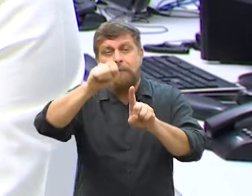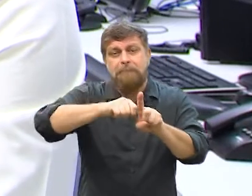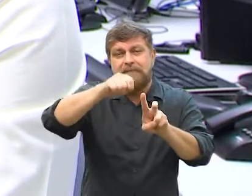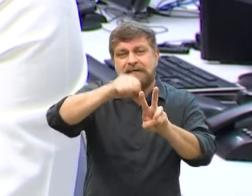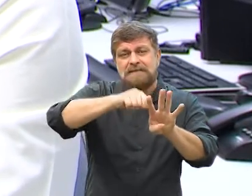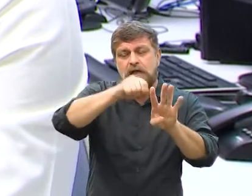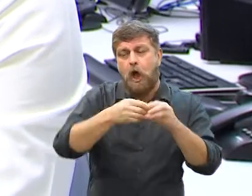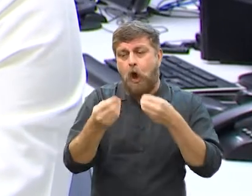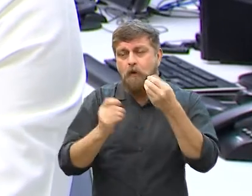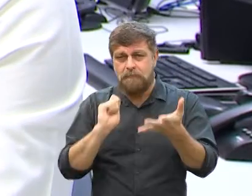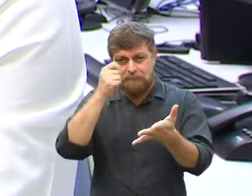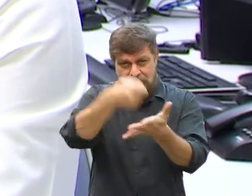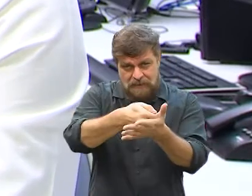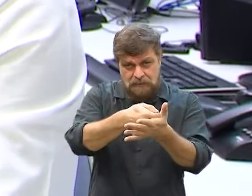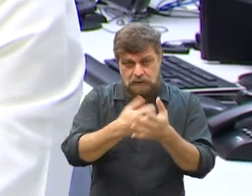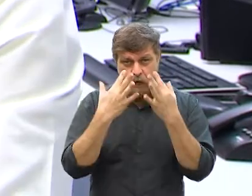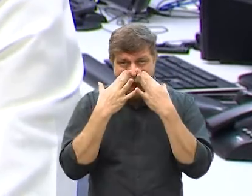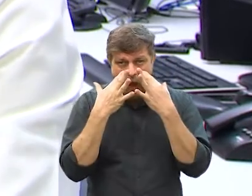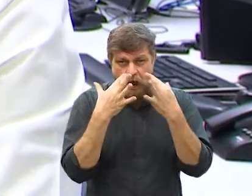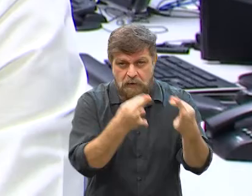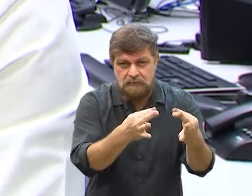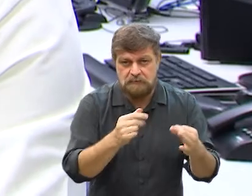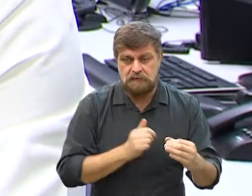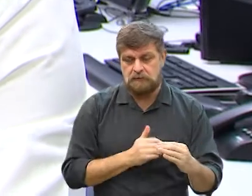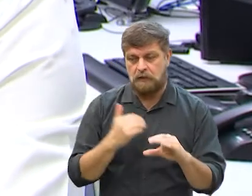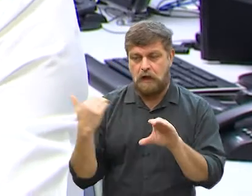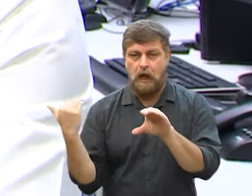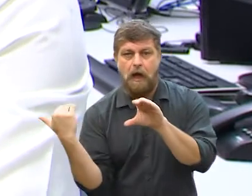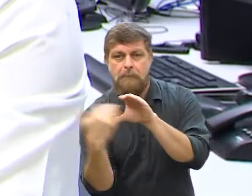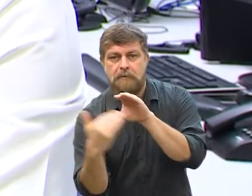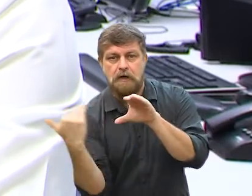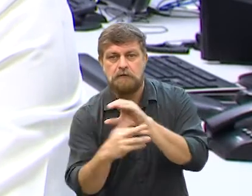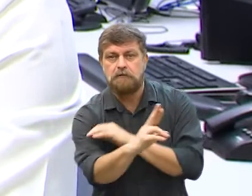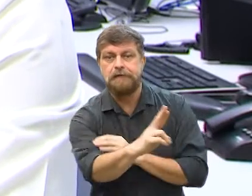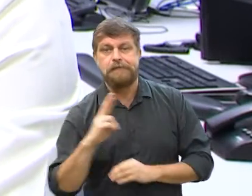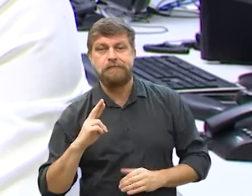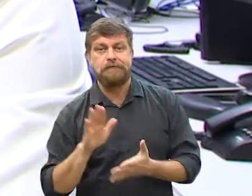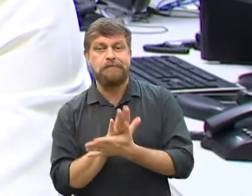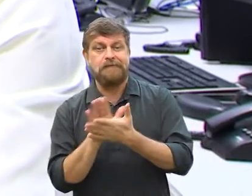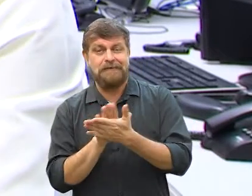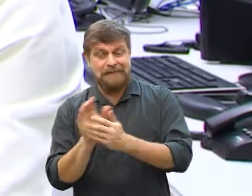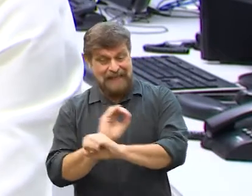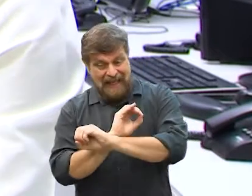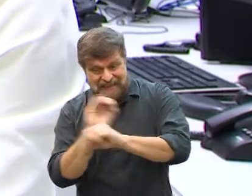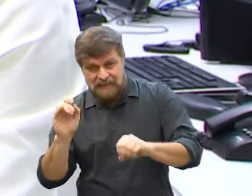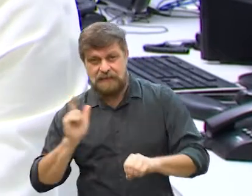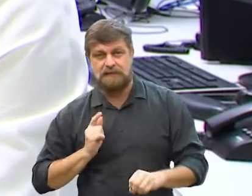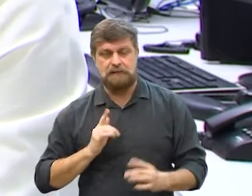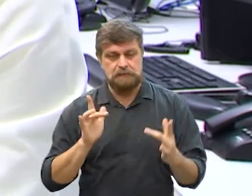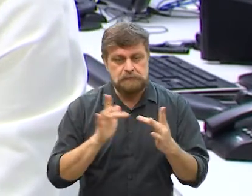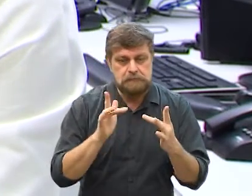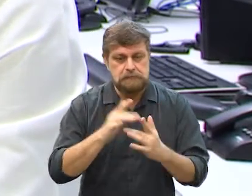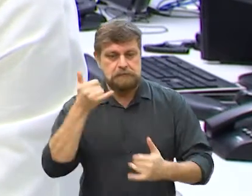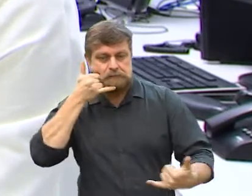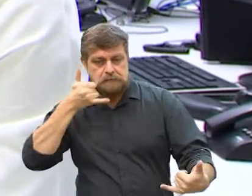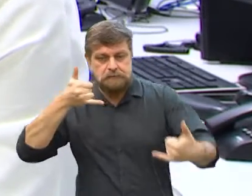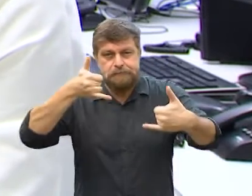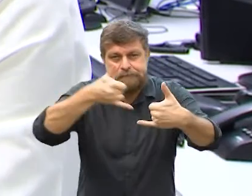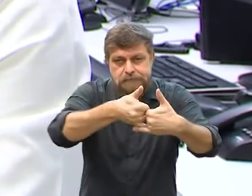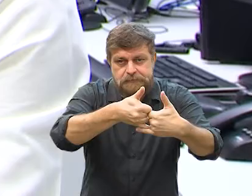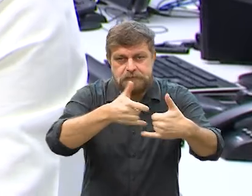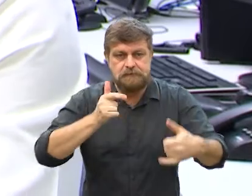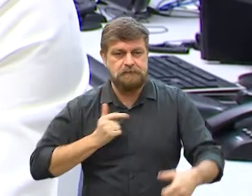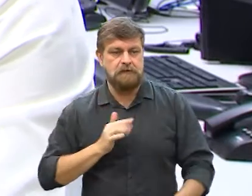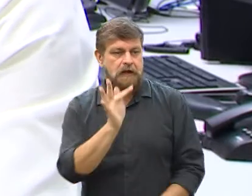mensalidades. A gente observa que o aluno mandou um e-mail para a instituição e não teve resposta, tentou falar no atendimento ao consumidor